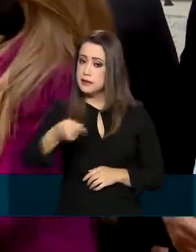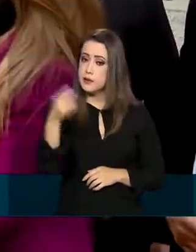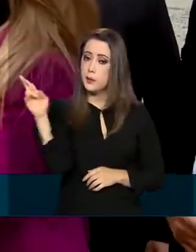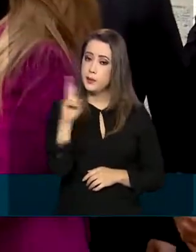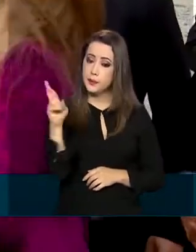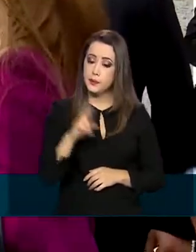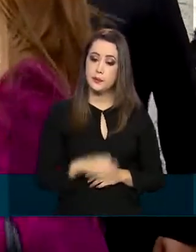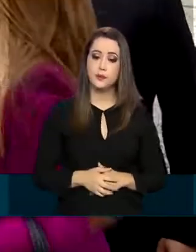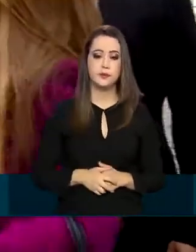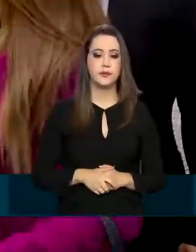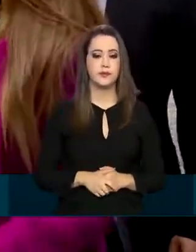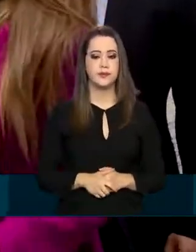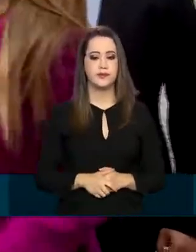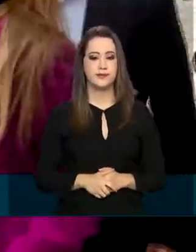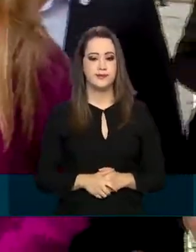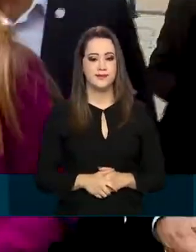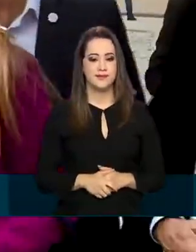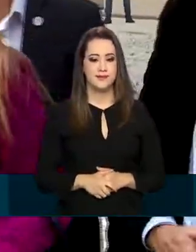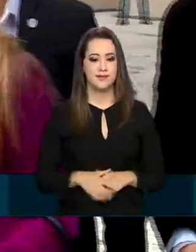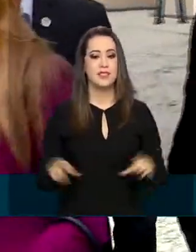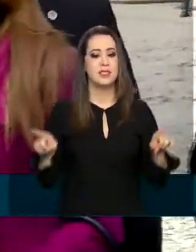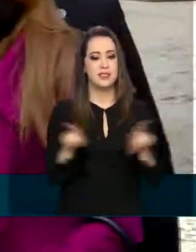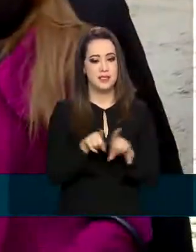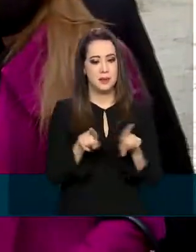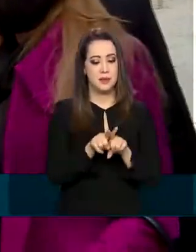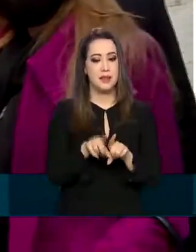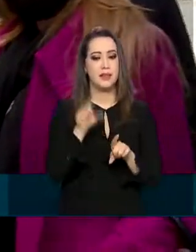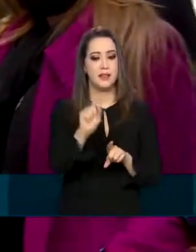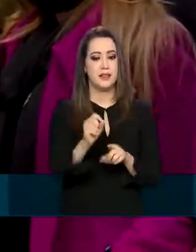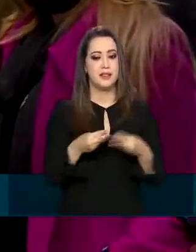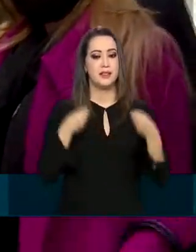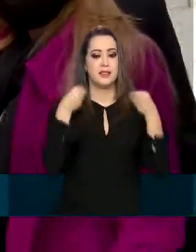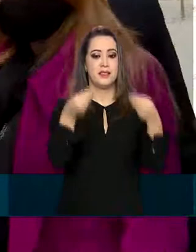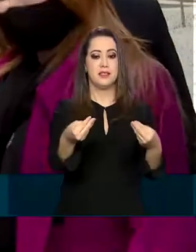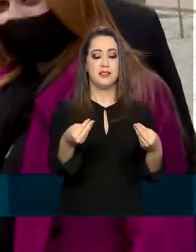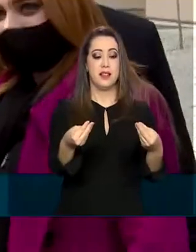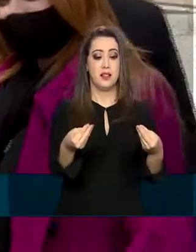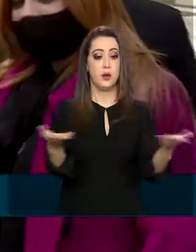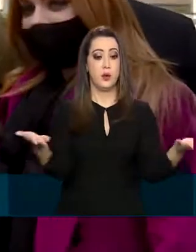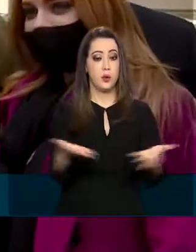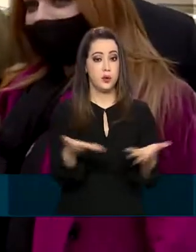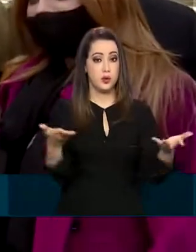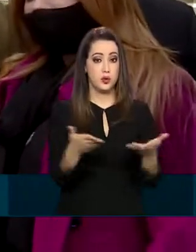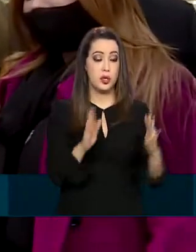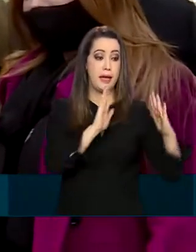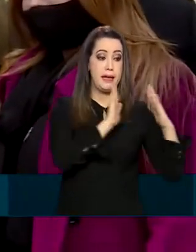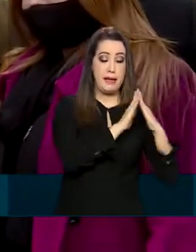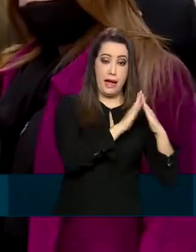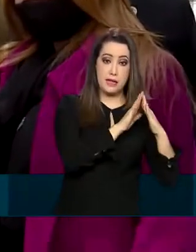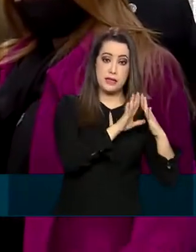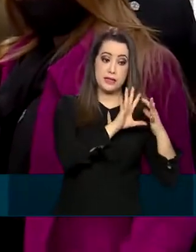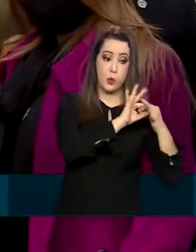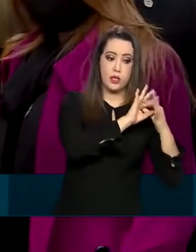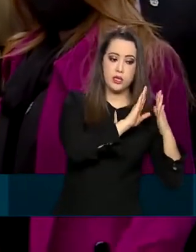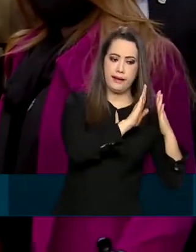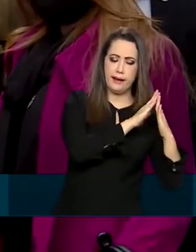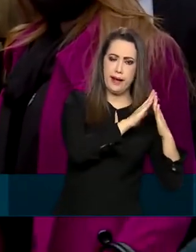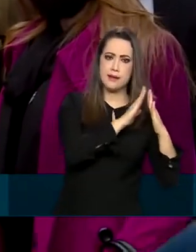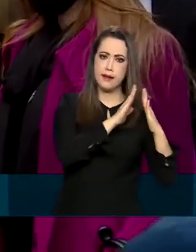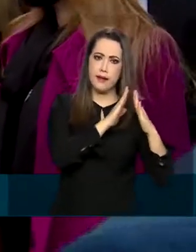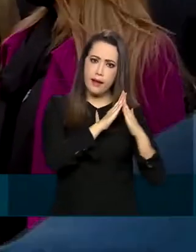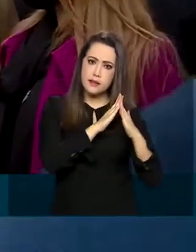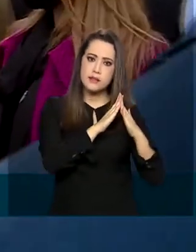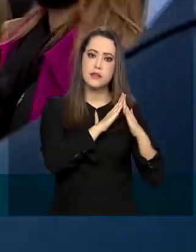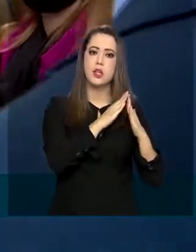R$75 mil. Também estão sendo entregues hoje casas germinadas nos conjuntos habitacionais